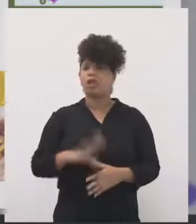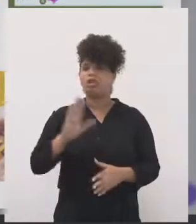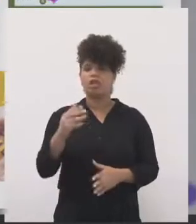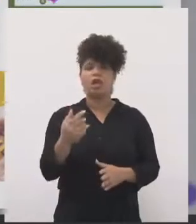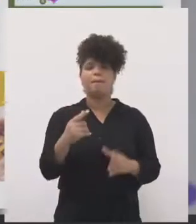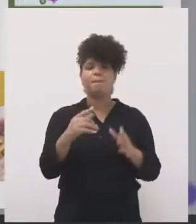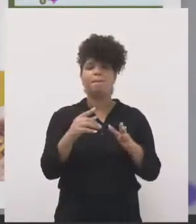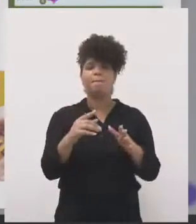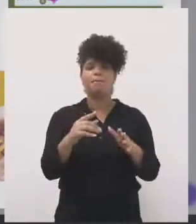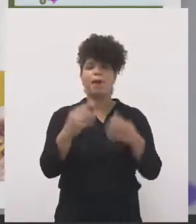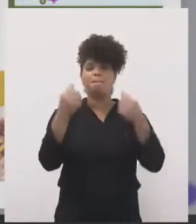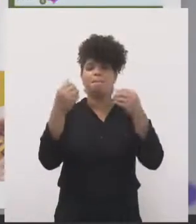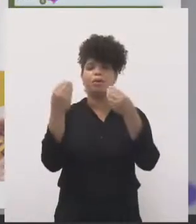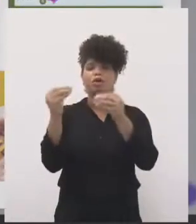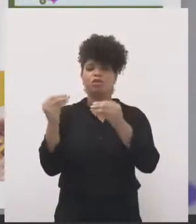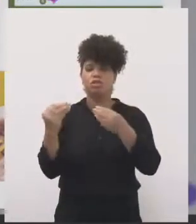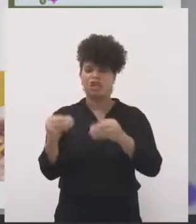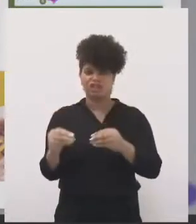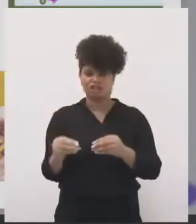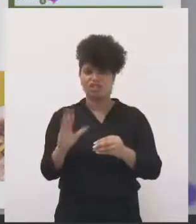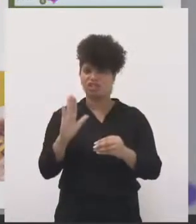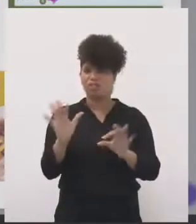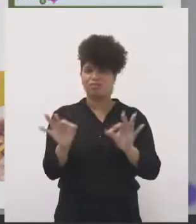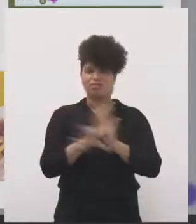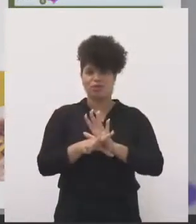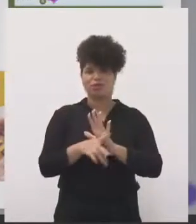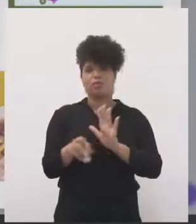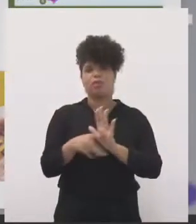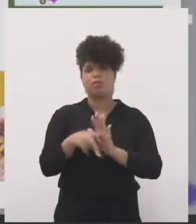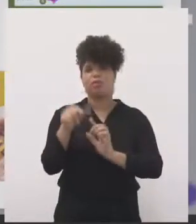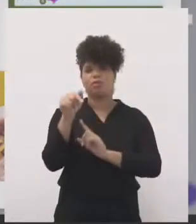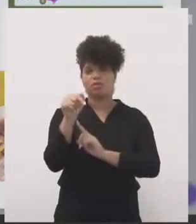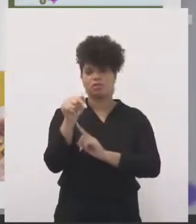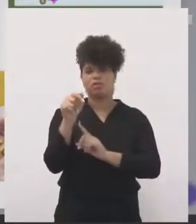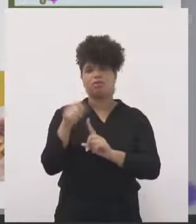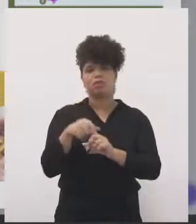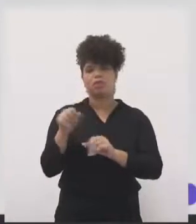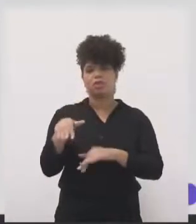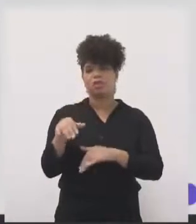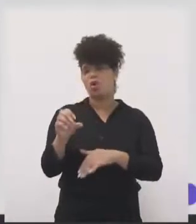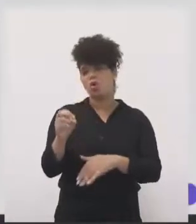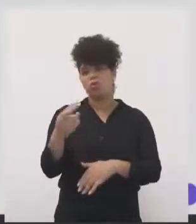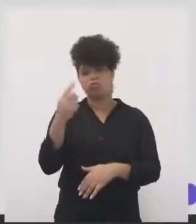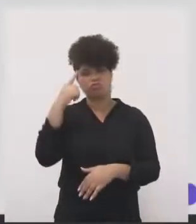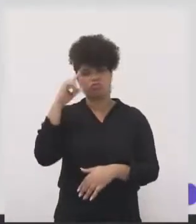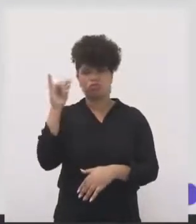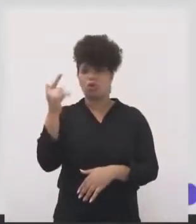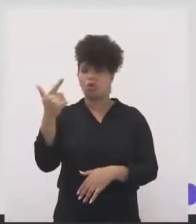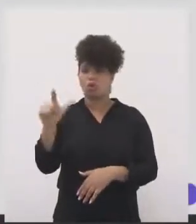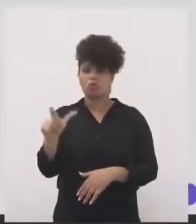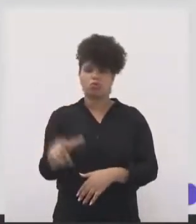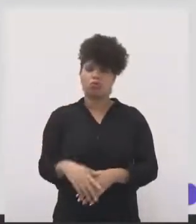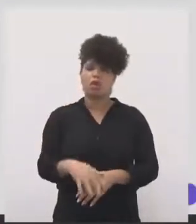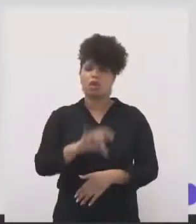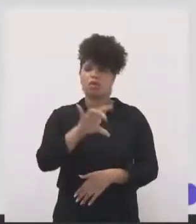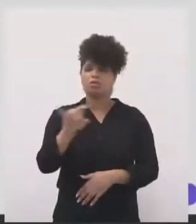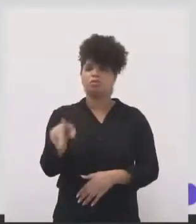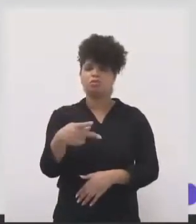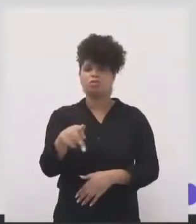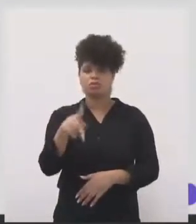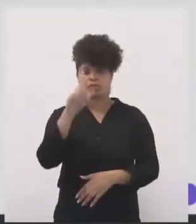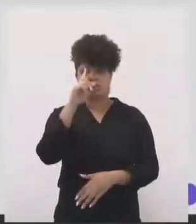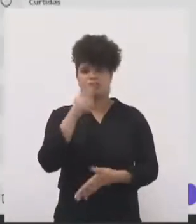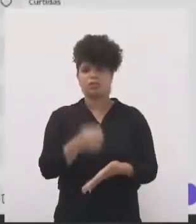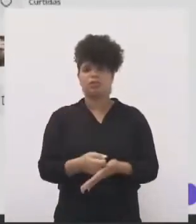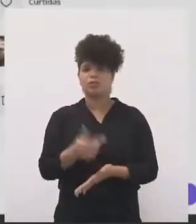postagem parabenizando pelo 7 de setembro, enfim, ou qualquer outra data, né? a critério do professor. Em seguida,